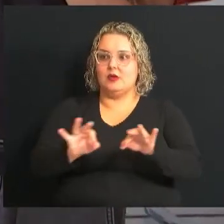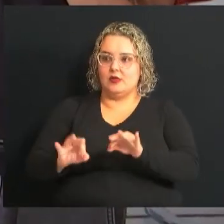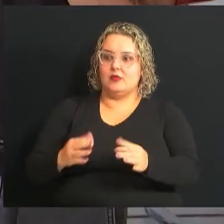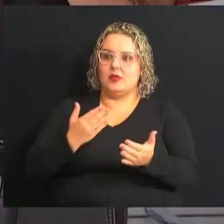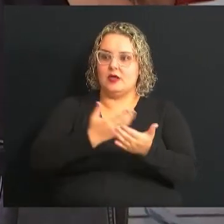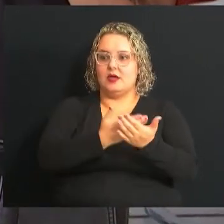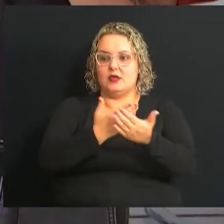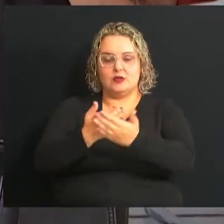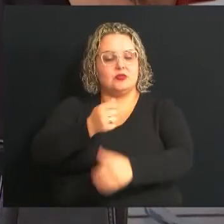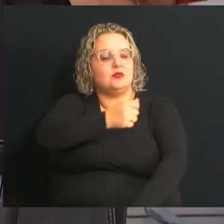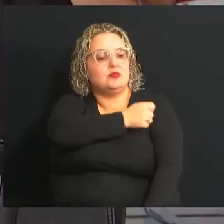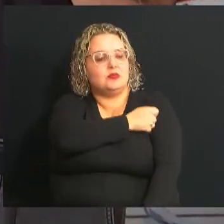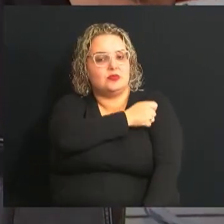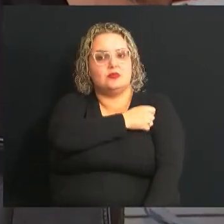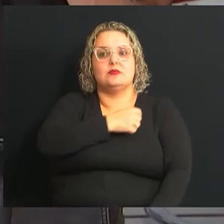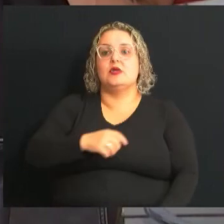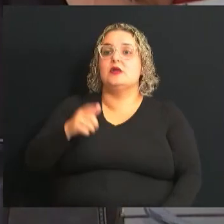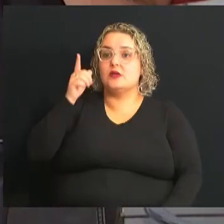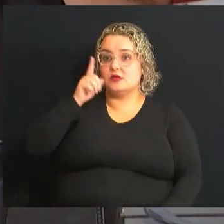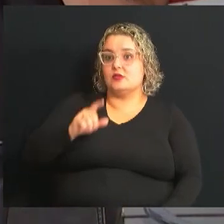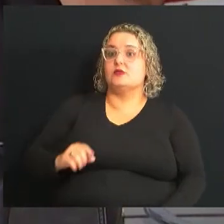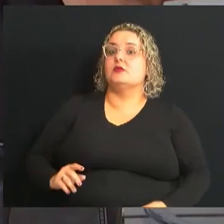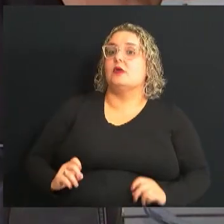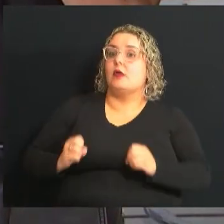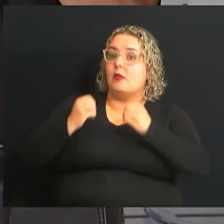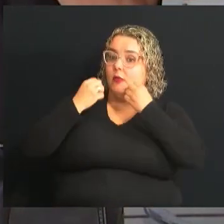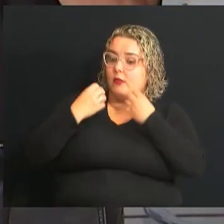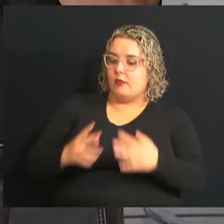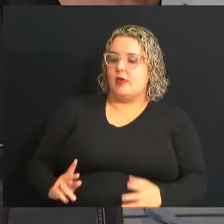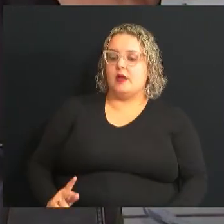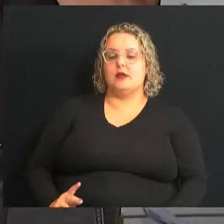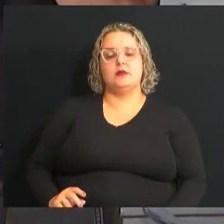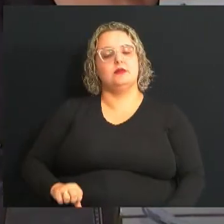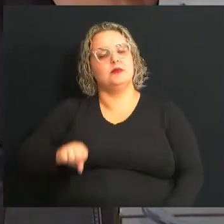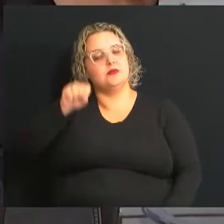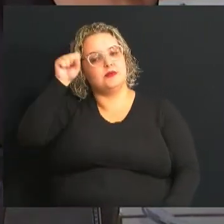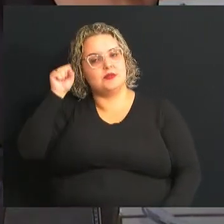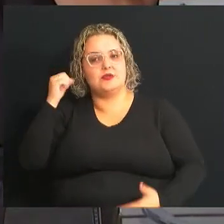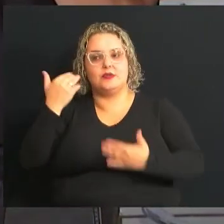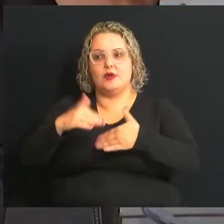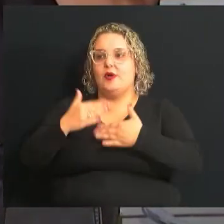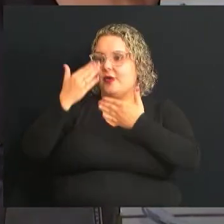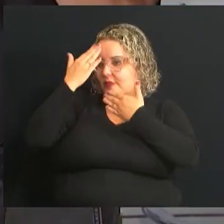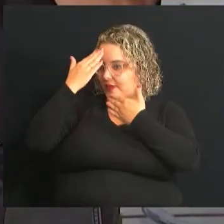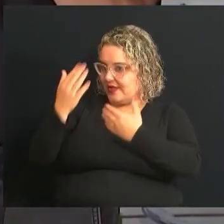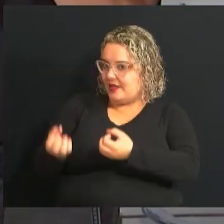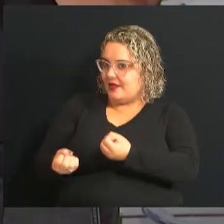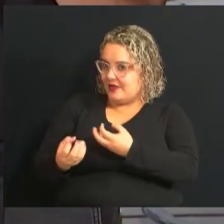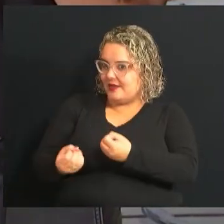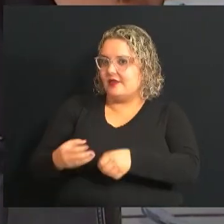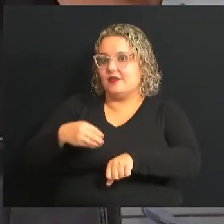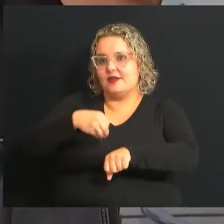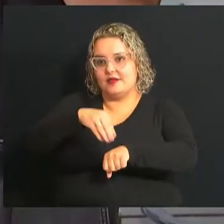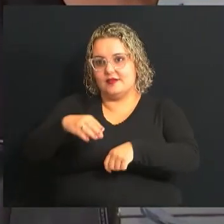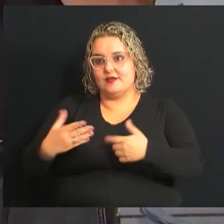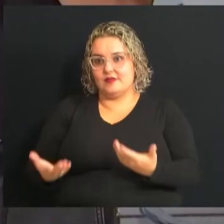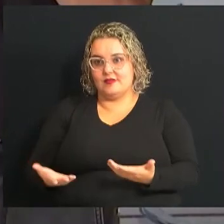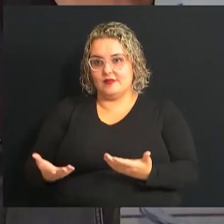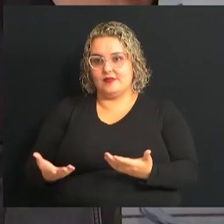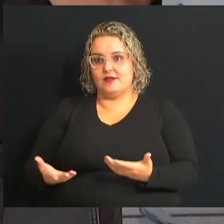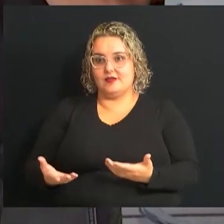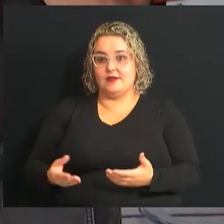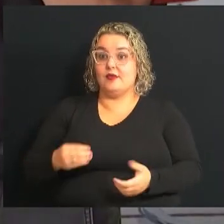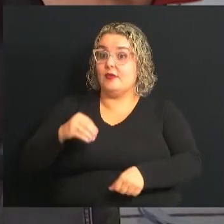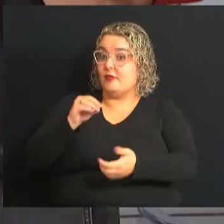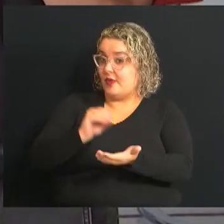para que eles se saiam bem nos vestibulares, nas provas. Anderson, obrigada pelas informações, pelas dicas. Quiser dar uma última